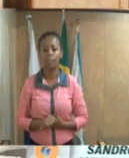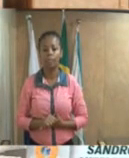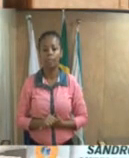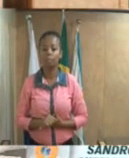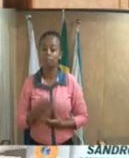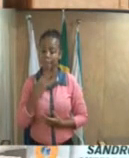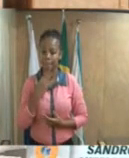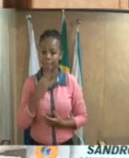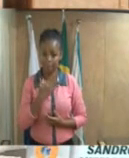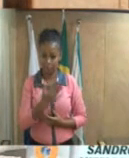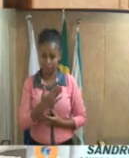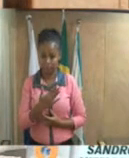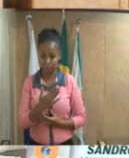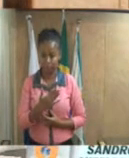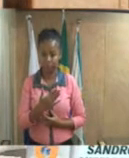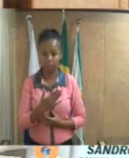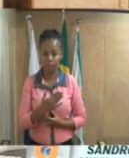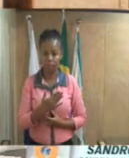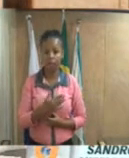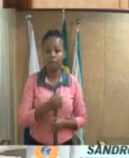Indicação número